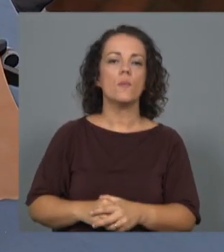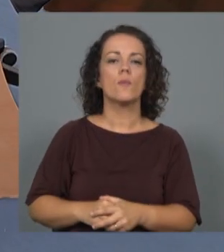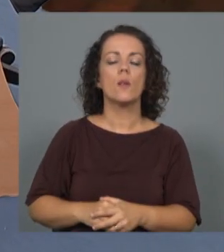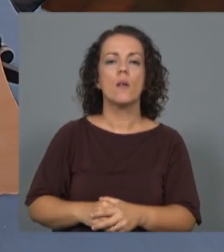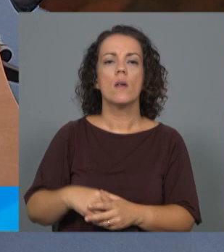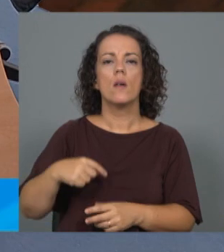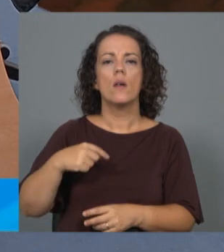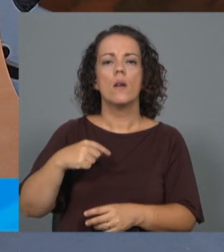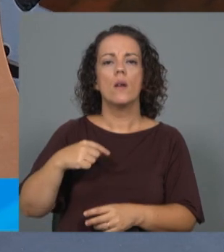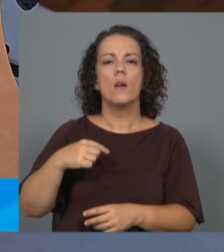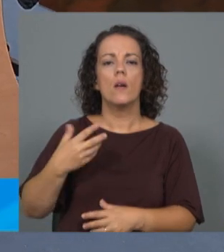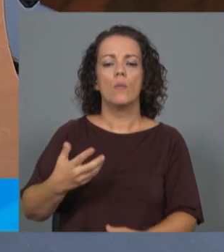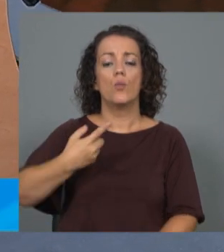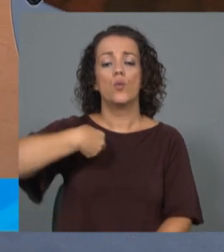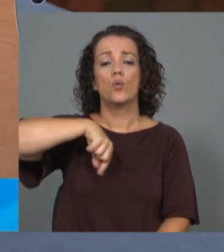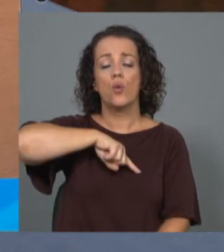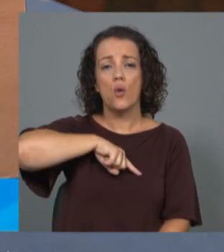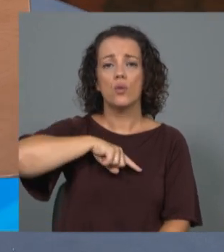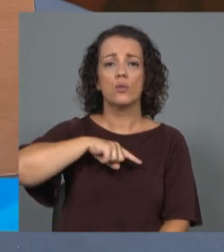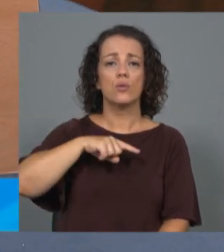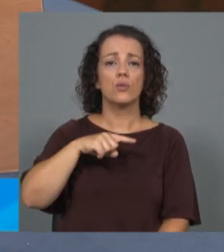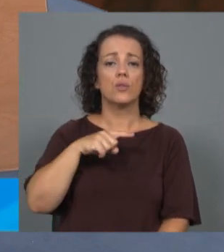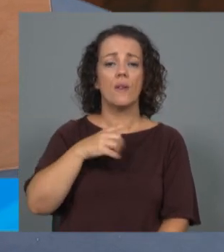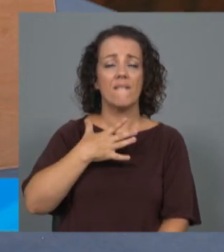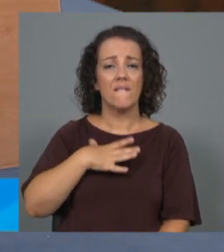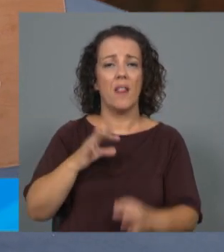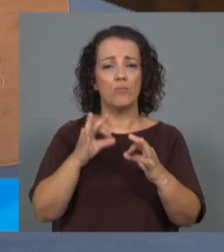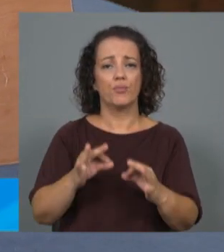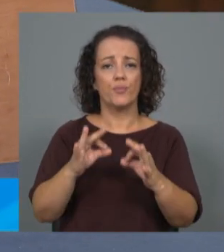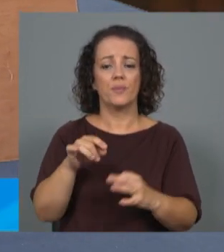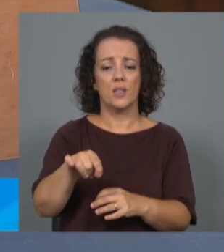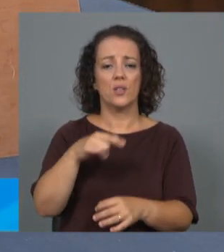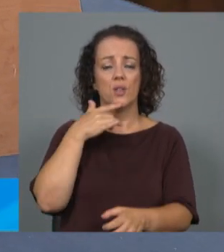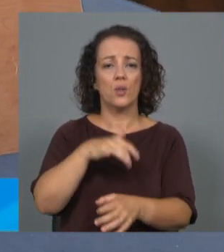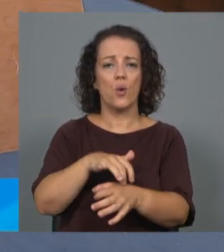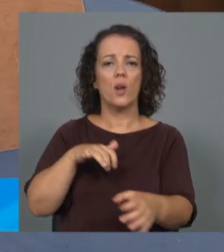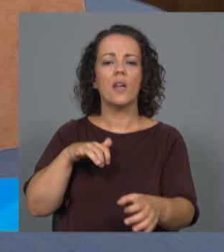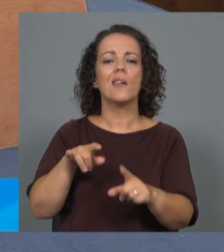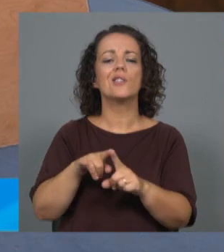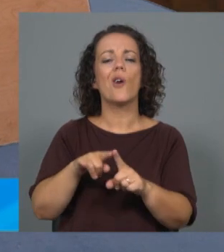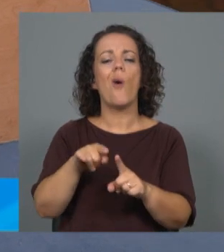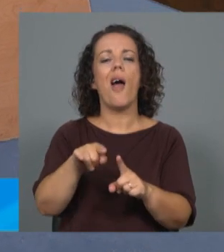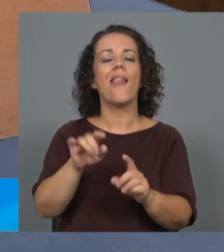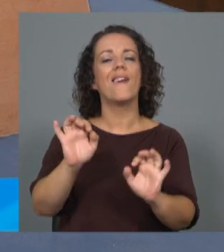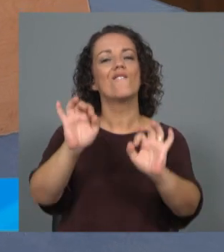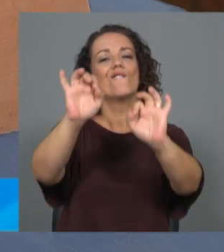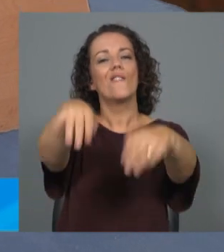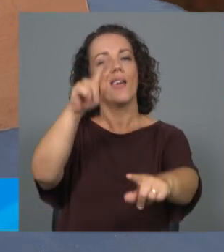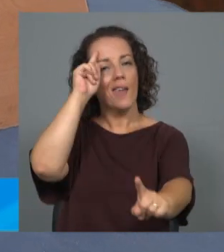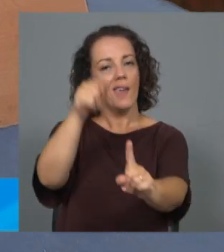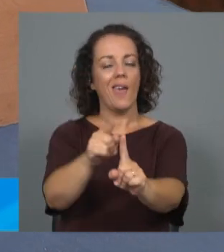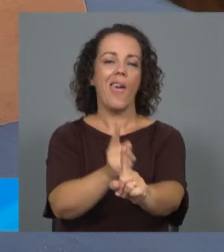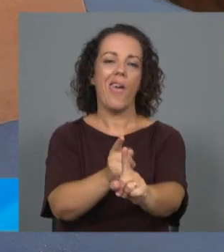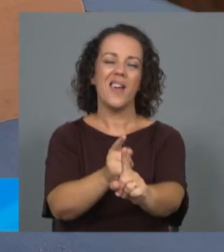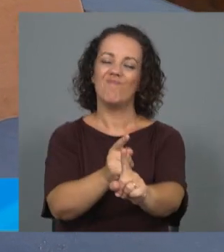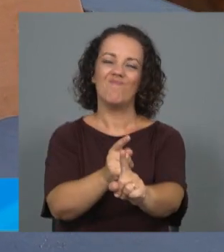Nós gostaríamos que este congresso não fosse um ponto de chegada, porque se for um ponto de chegada, pode